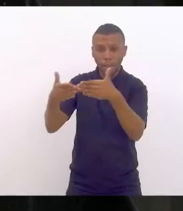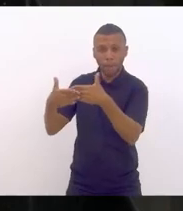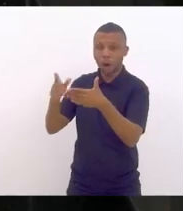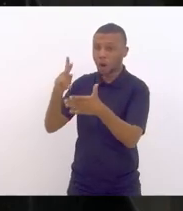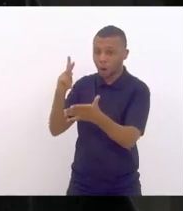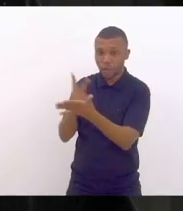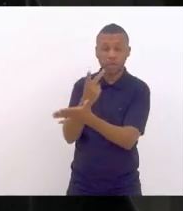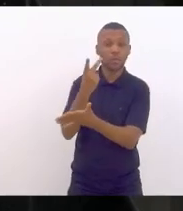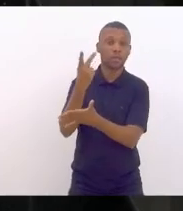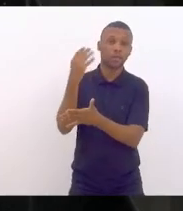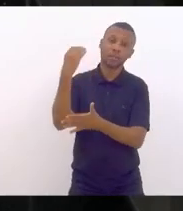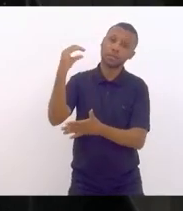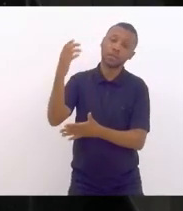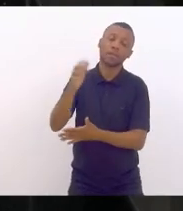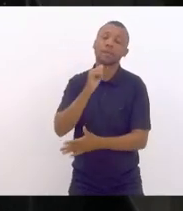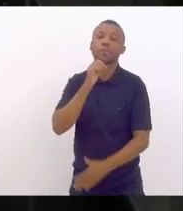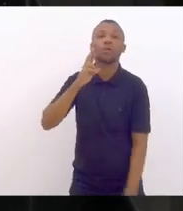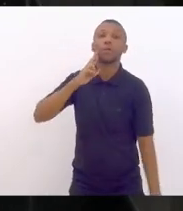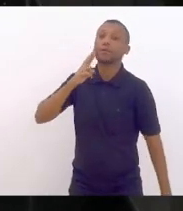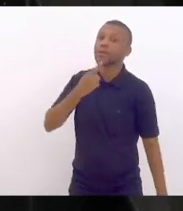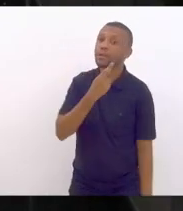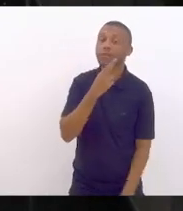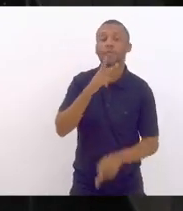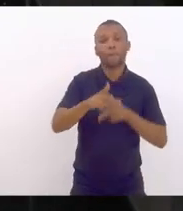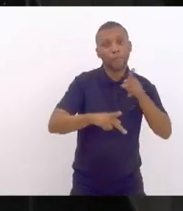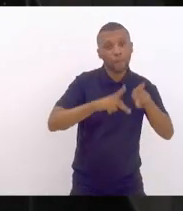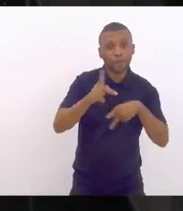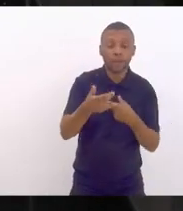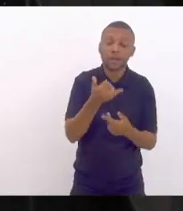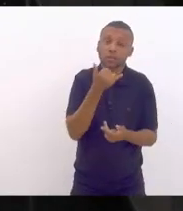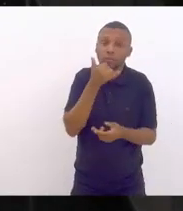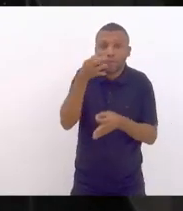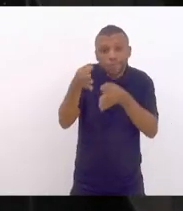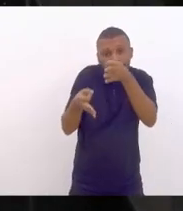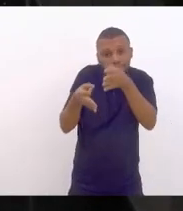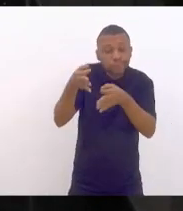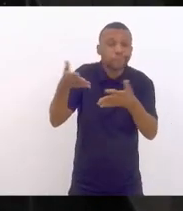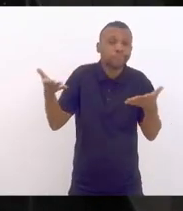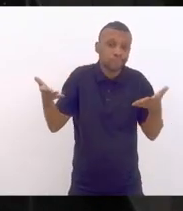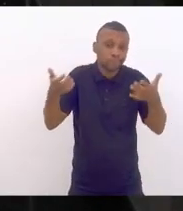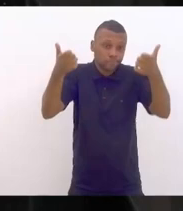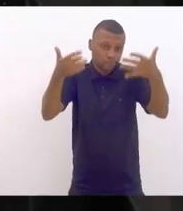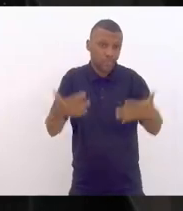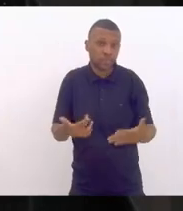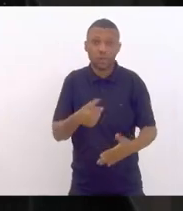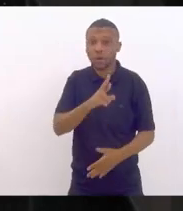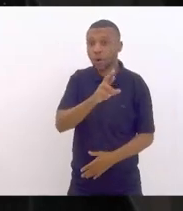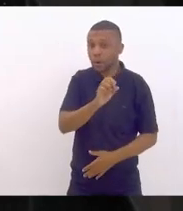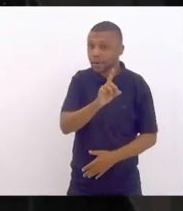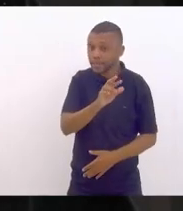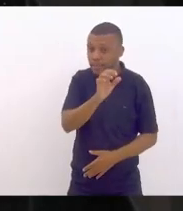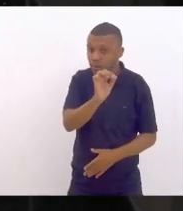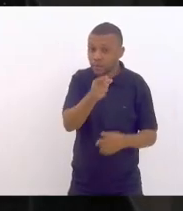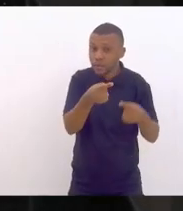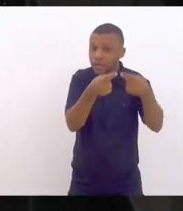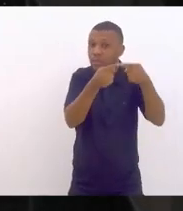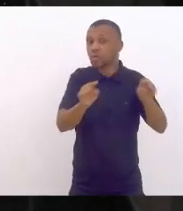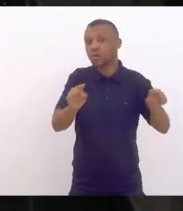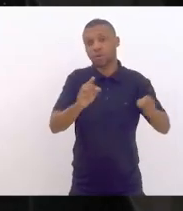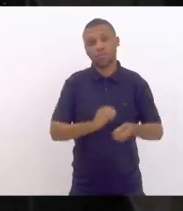Niterói fechou o restaurante popular que foi Justiça seja feita o Rodrigo que abriu no início do seu segundo governo como Prefeito